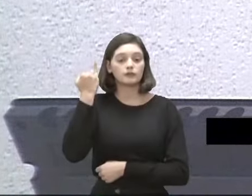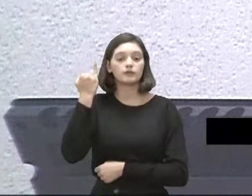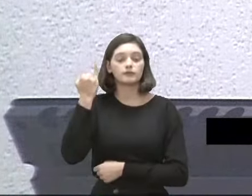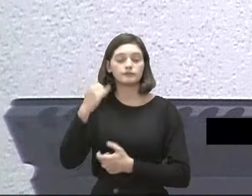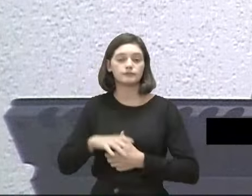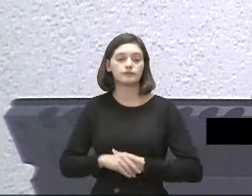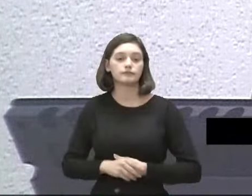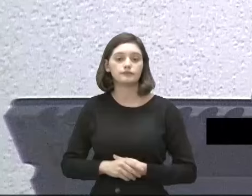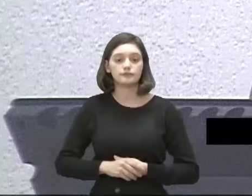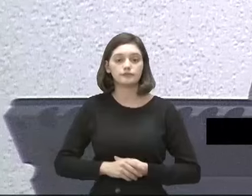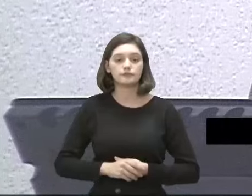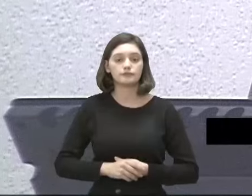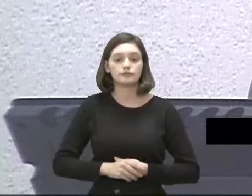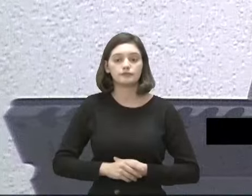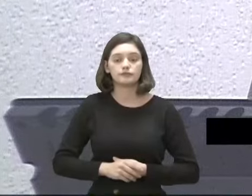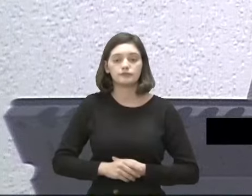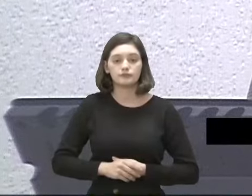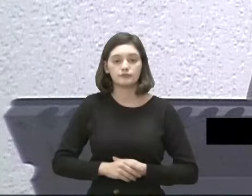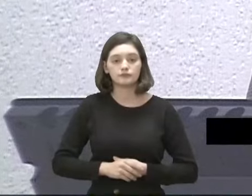retomasse